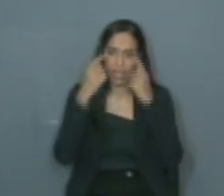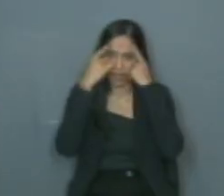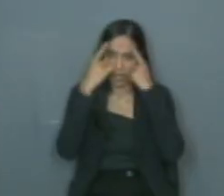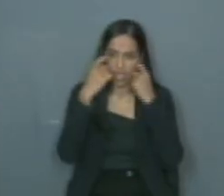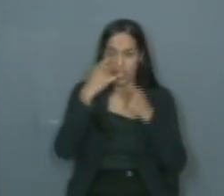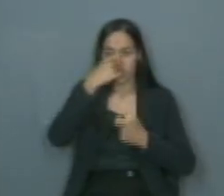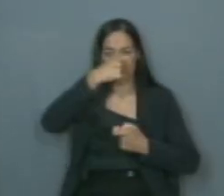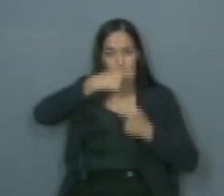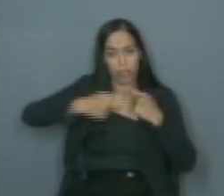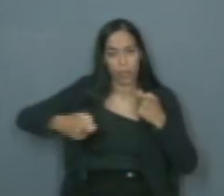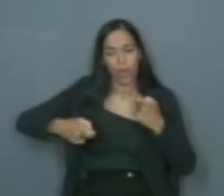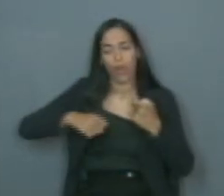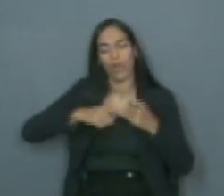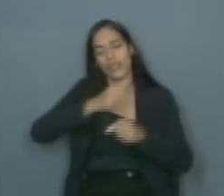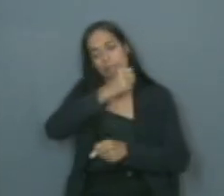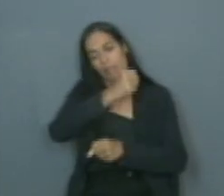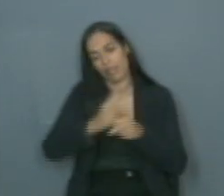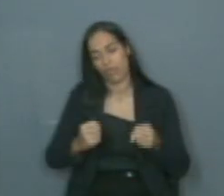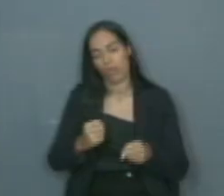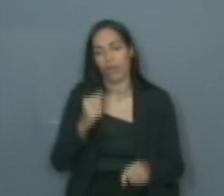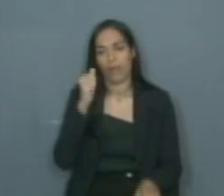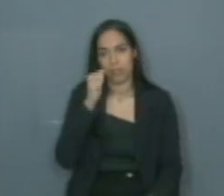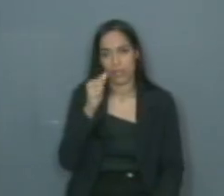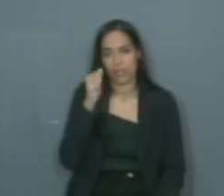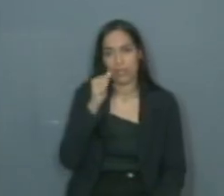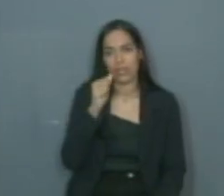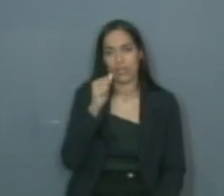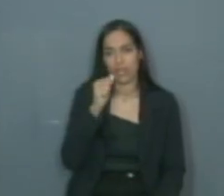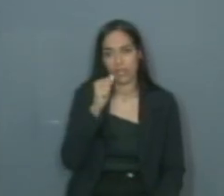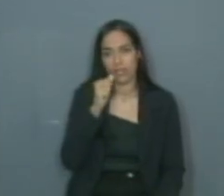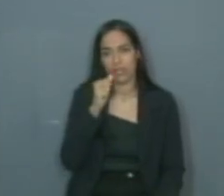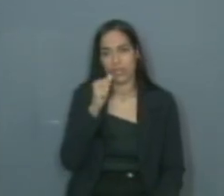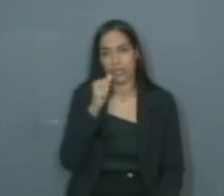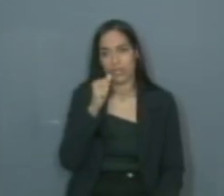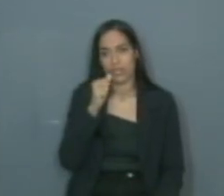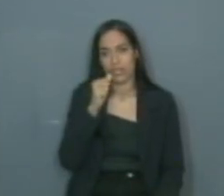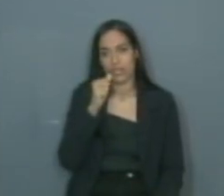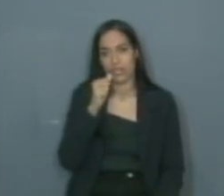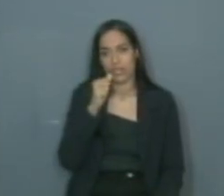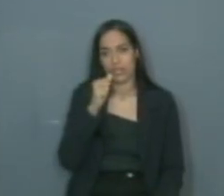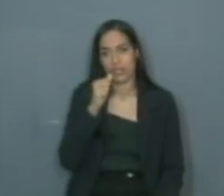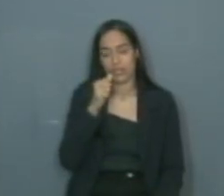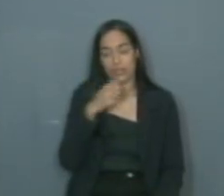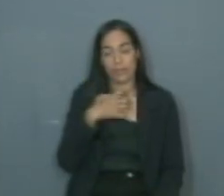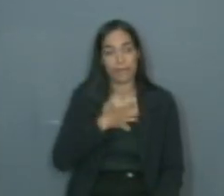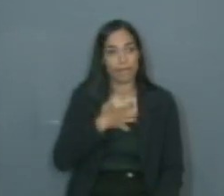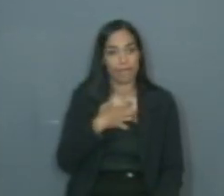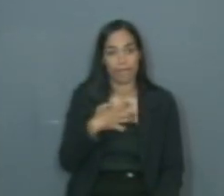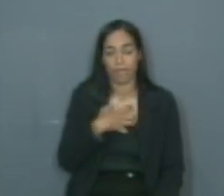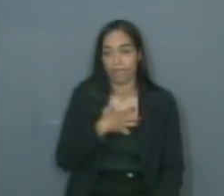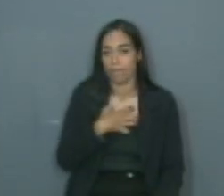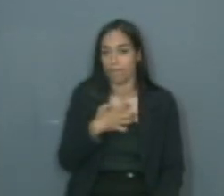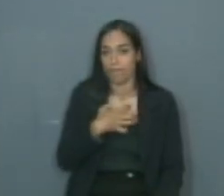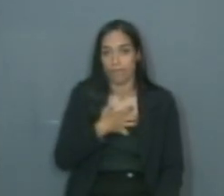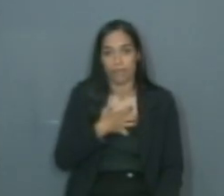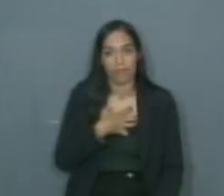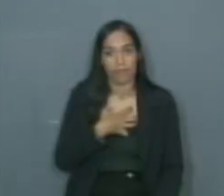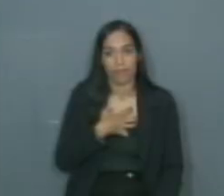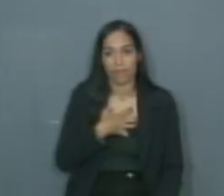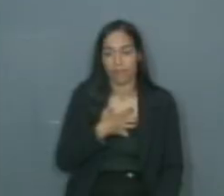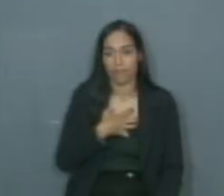matou a pequena Ingrid. Esses casos nos deixam cada vez mais chocadas, cada vez mais